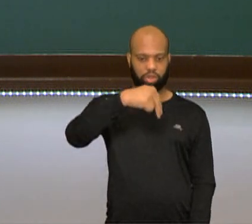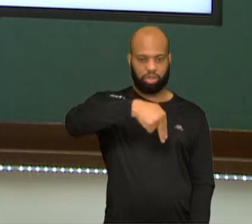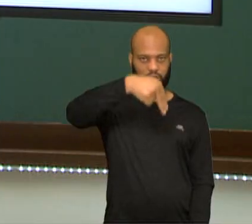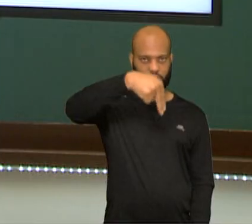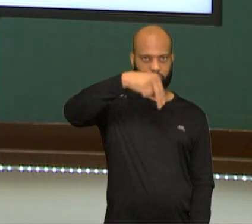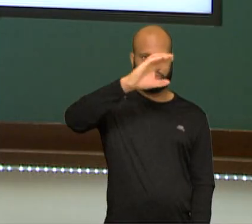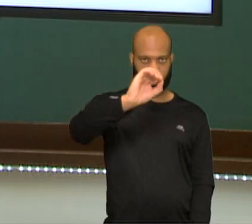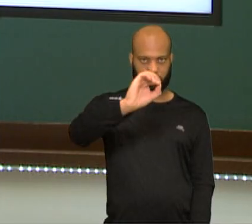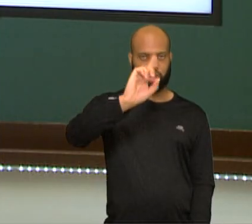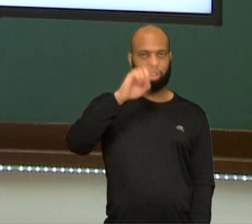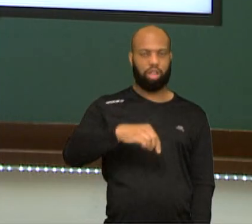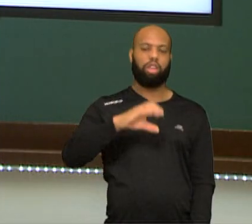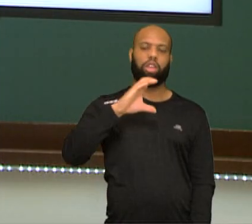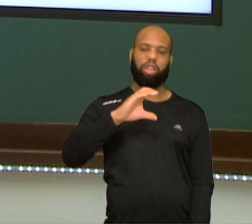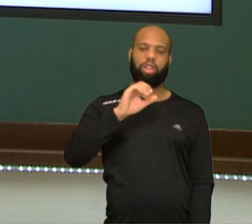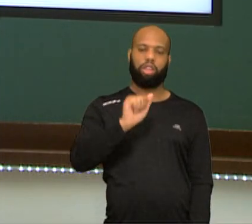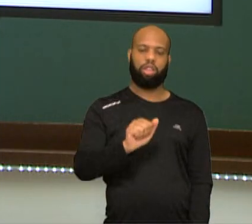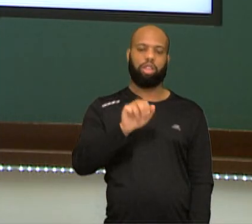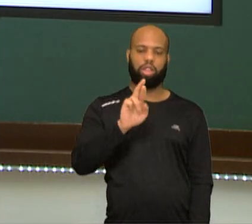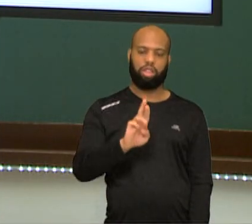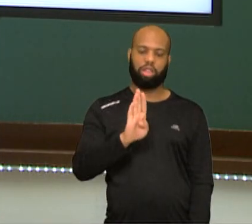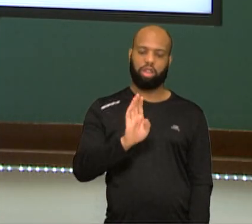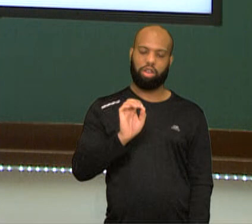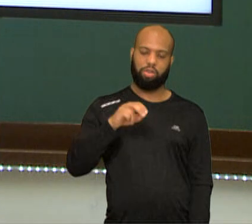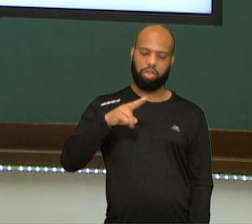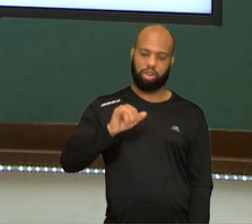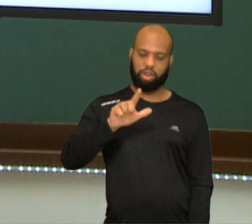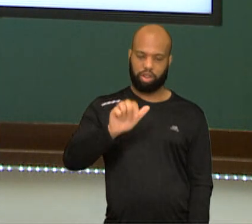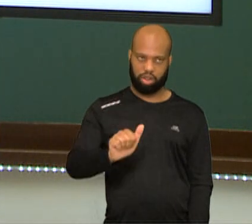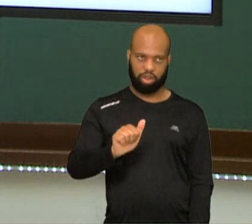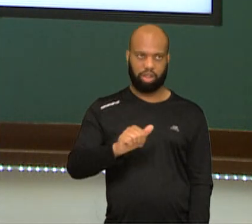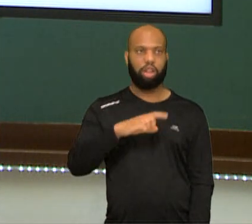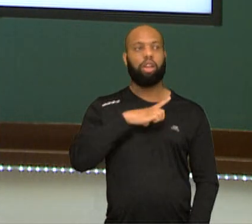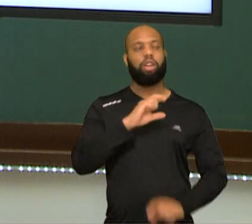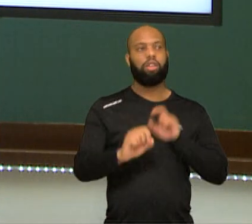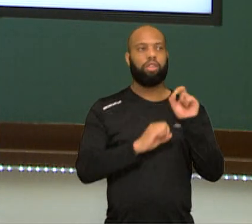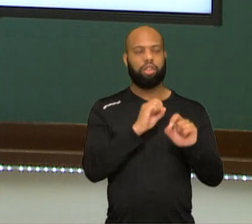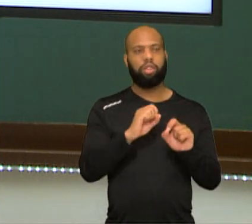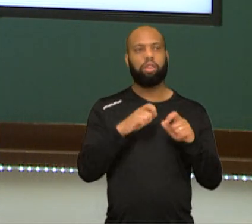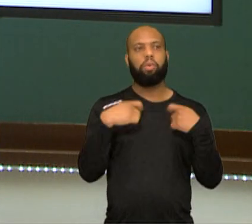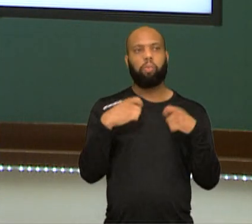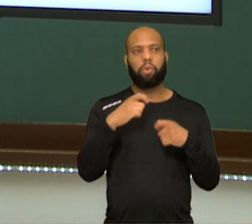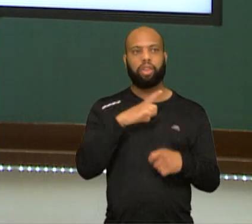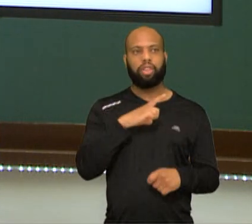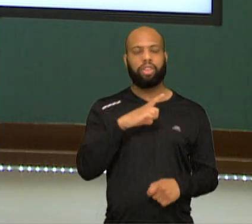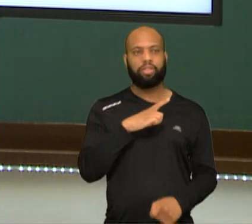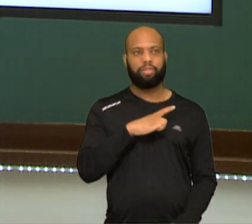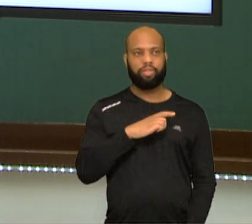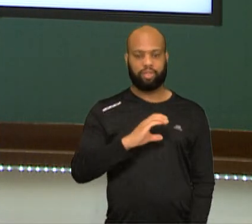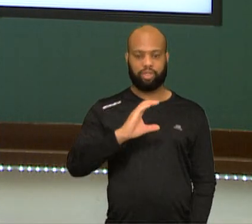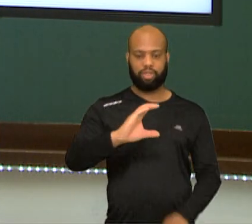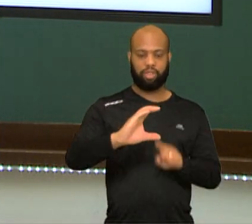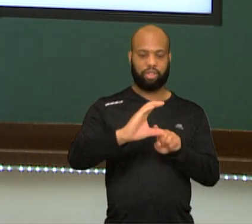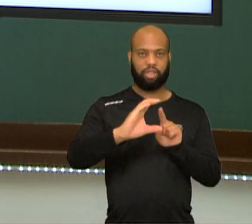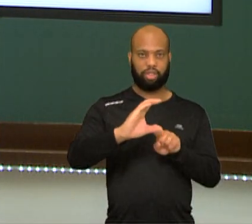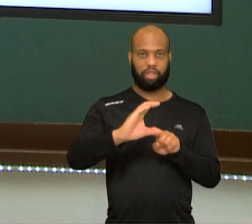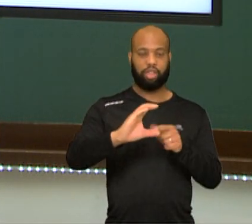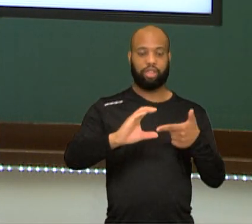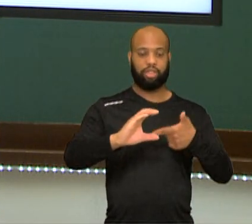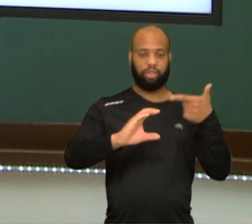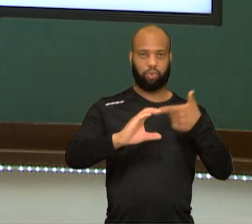para caracterizar a cetona, a carbonila tem que estar ligada a um carbono